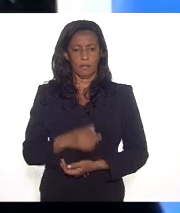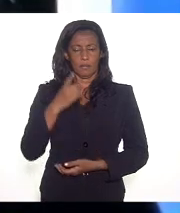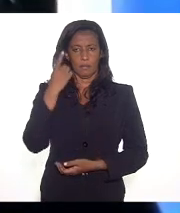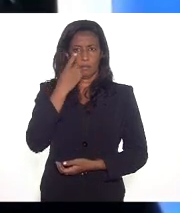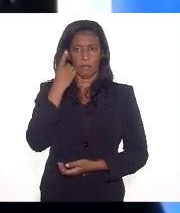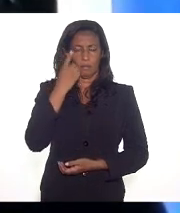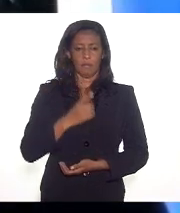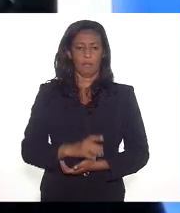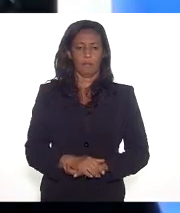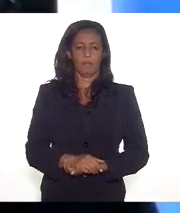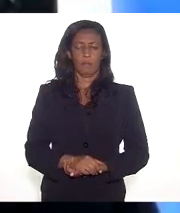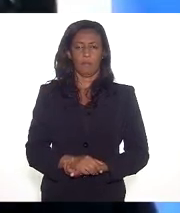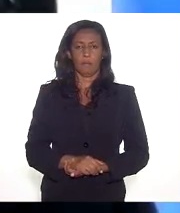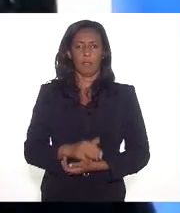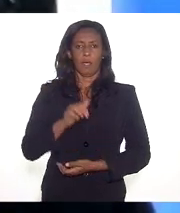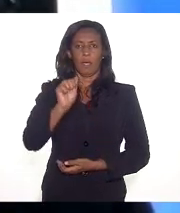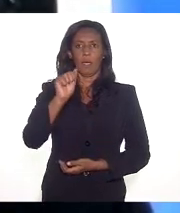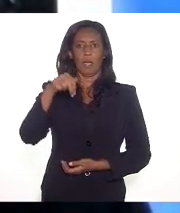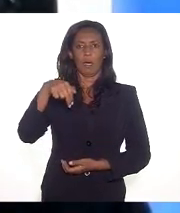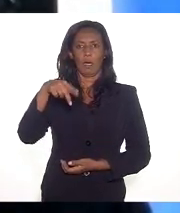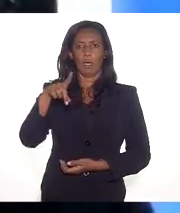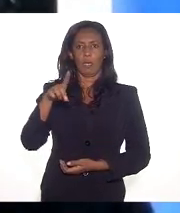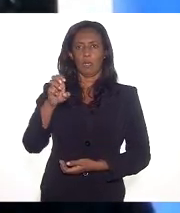Deputado Anderson Alexandre.